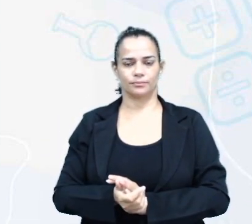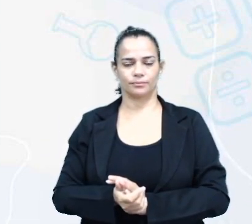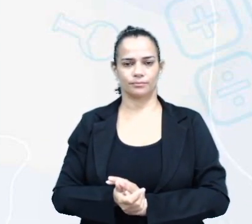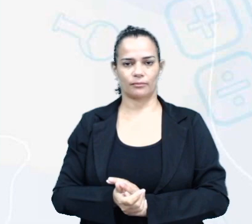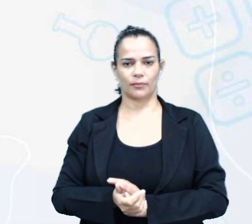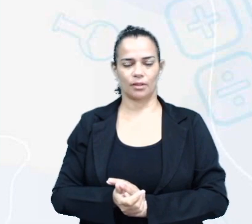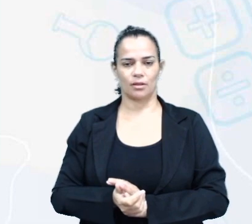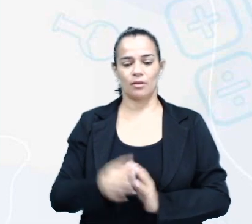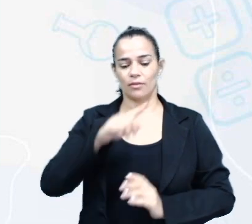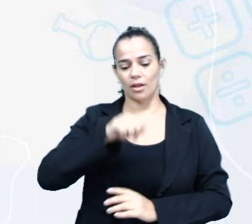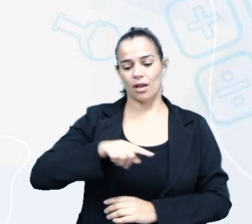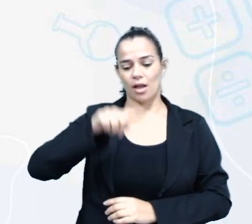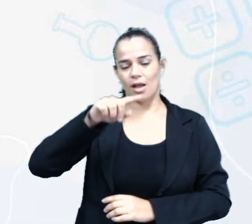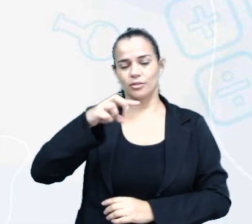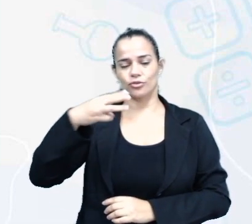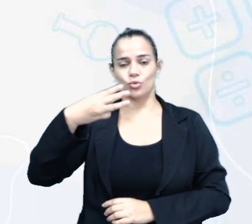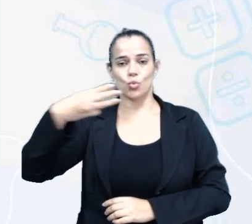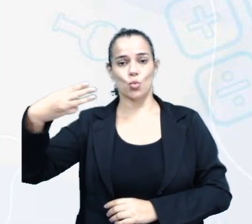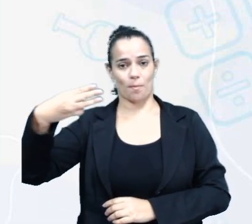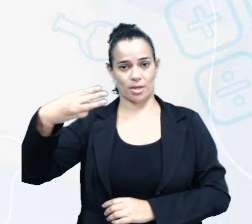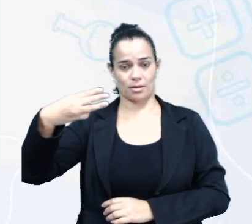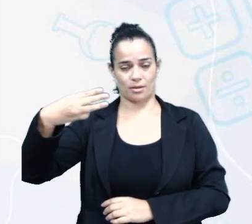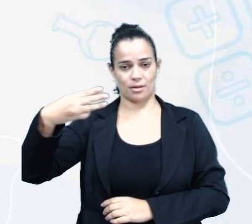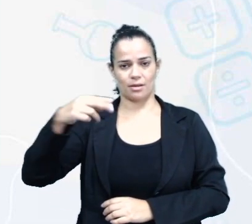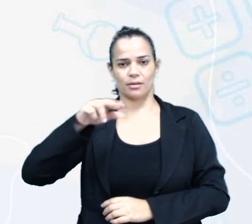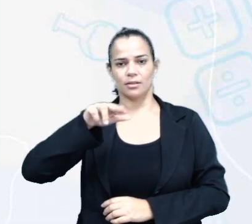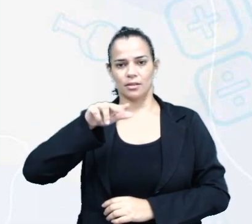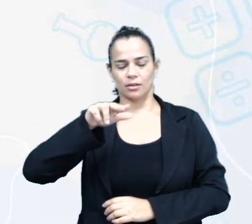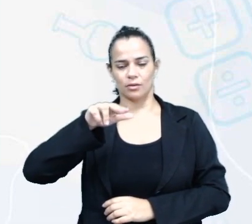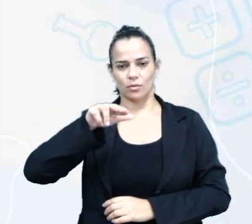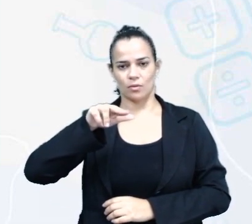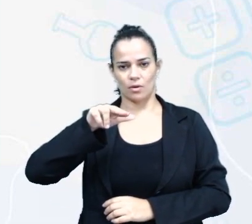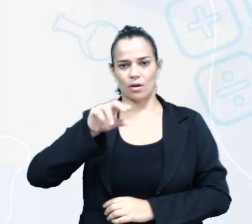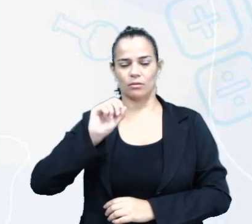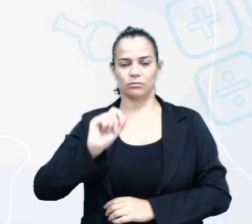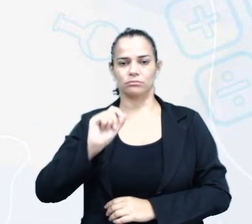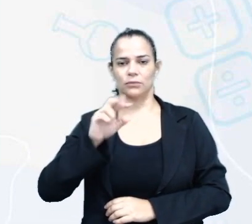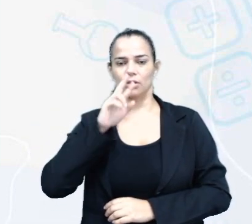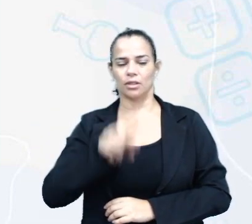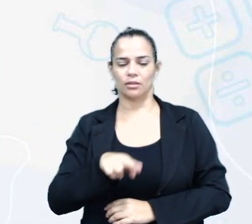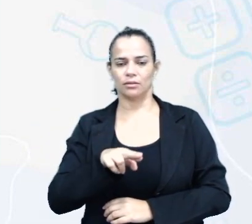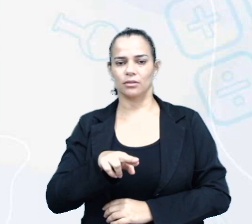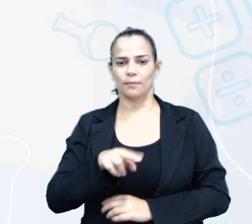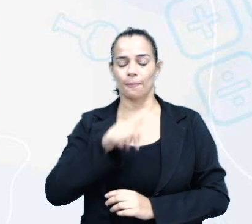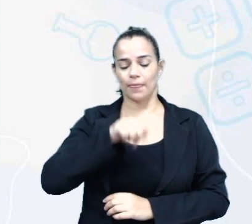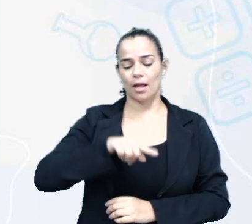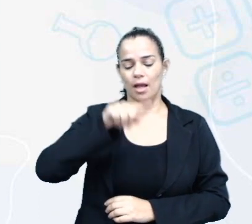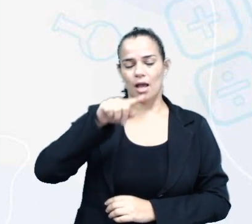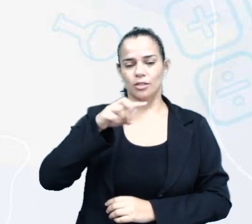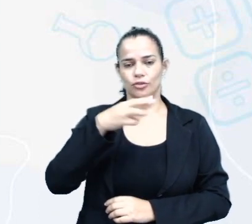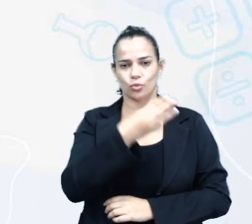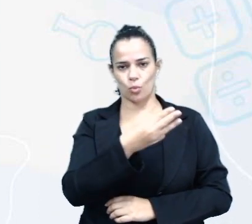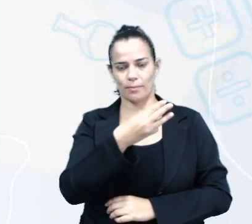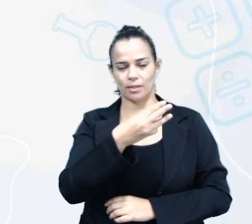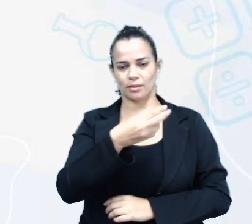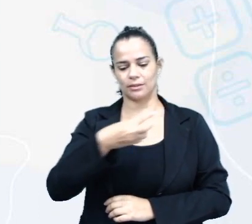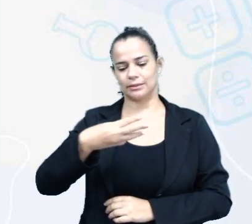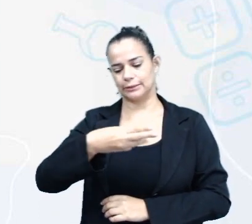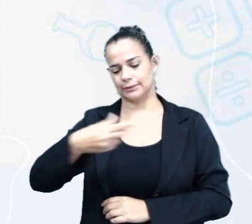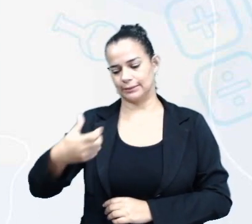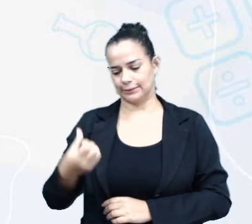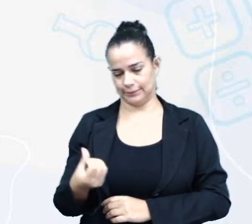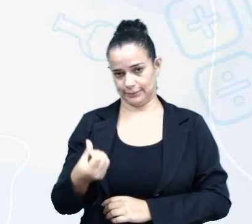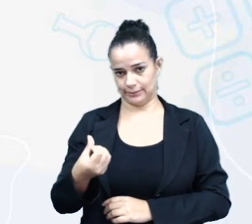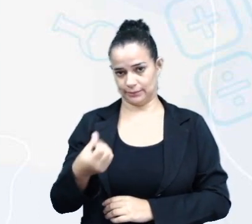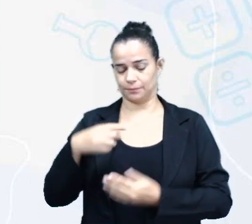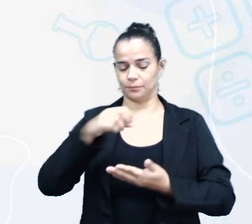cúbica de 6 ao quadrado, que é a mesma coisa que raiz cúbica de 36. Tá certo?